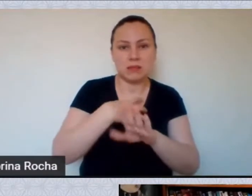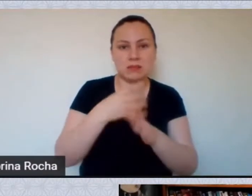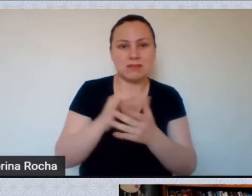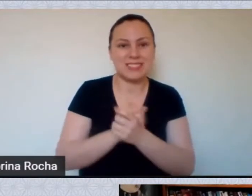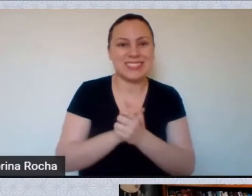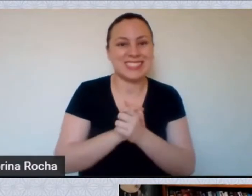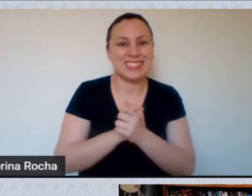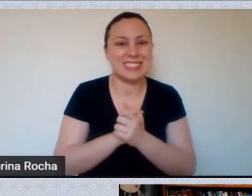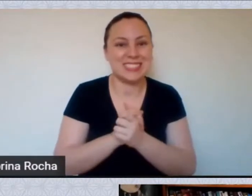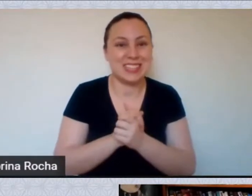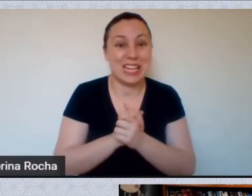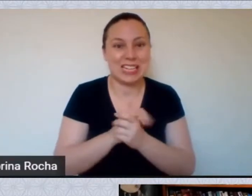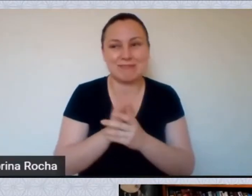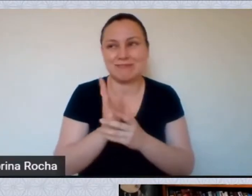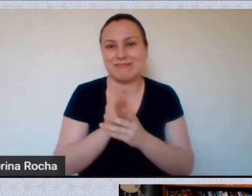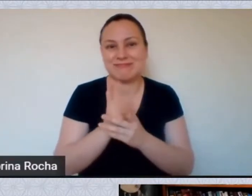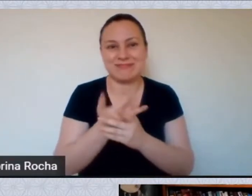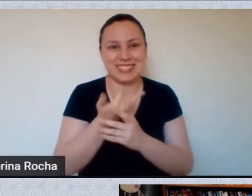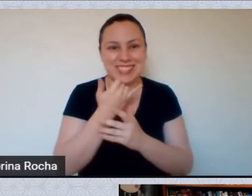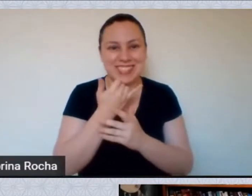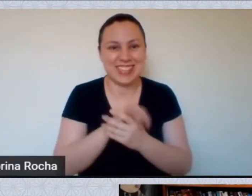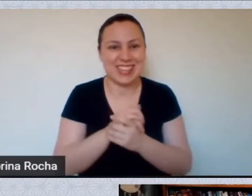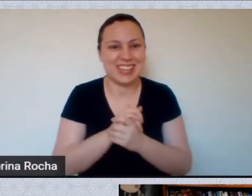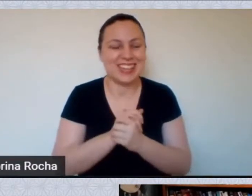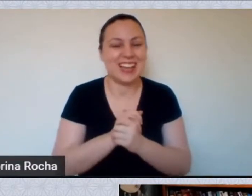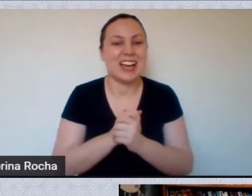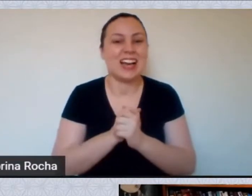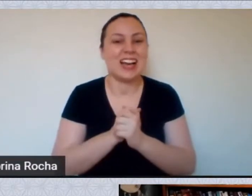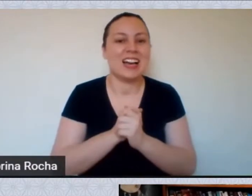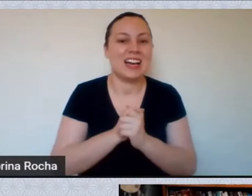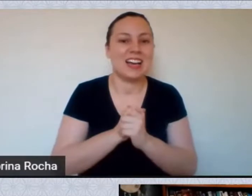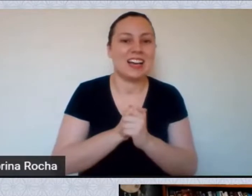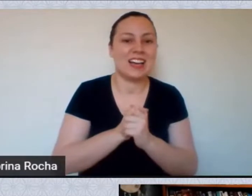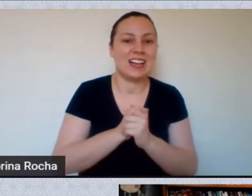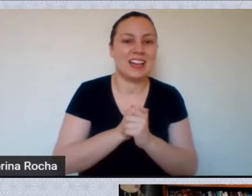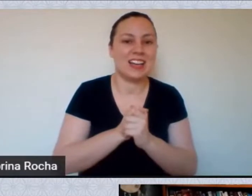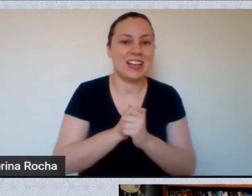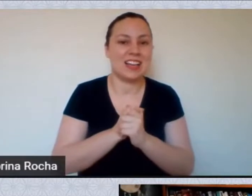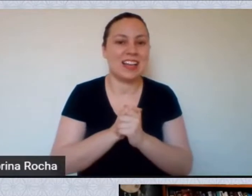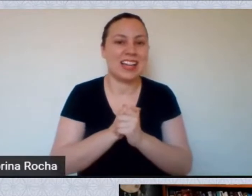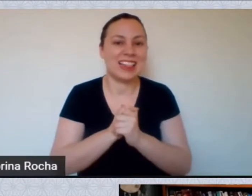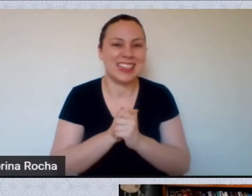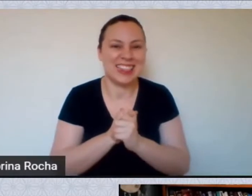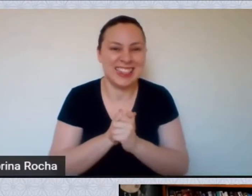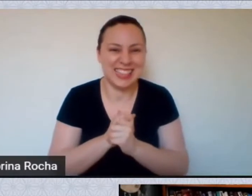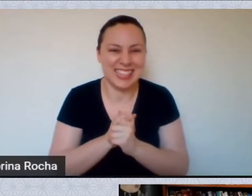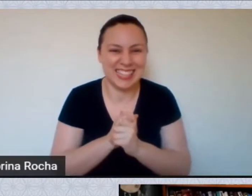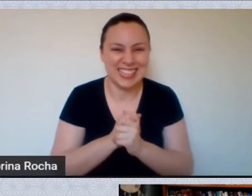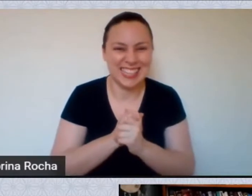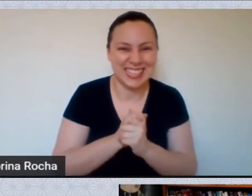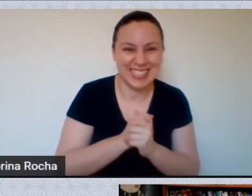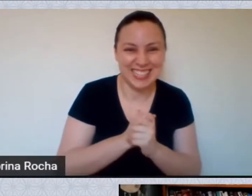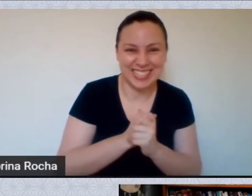cara. Questionamentos que... Quero ver como ela vai sinalizar isso.